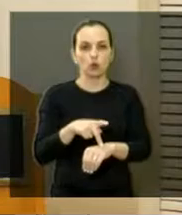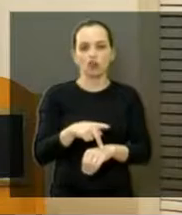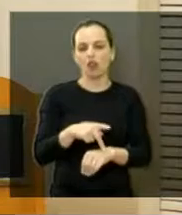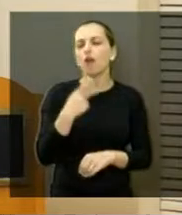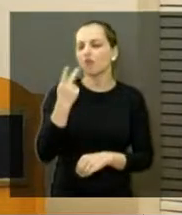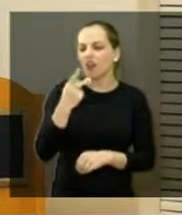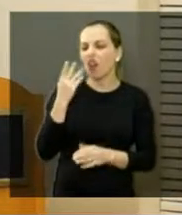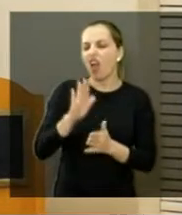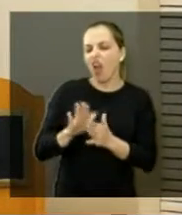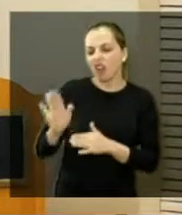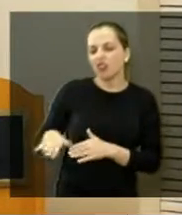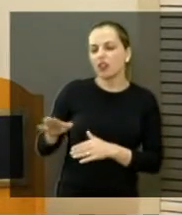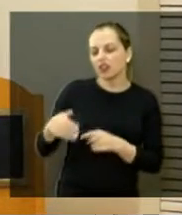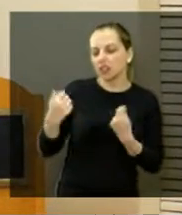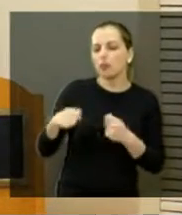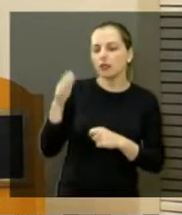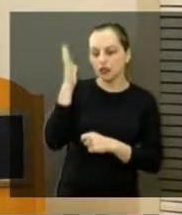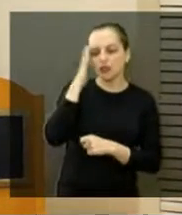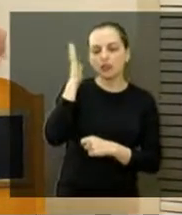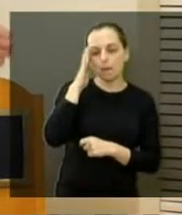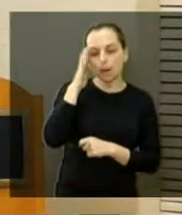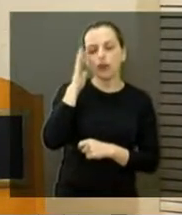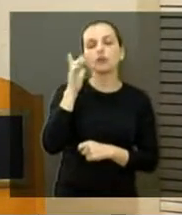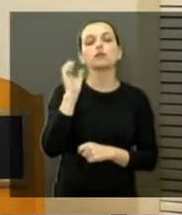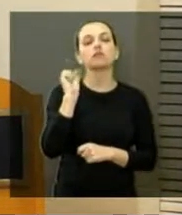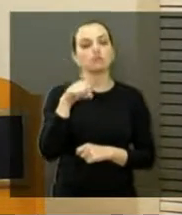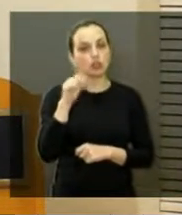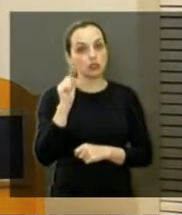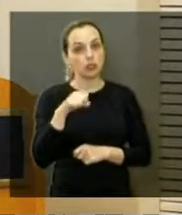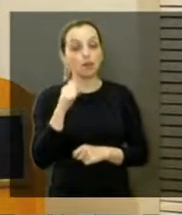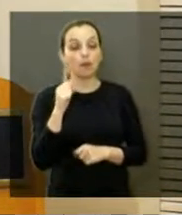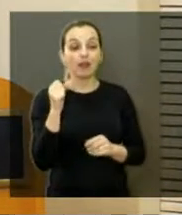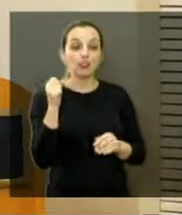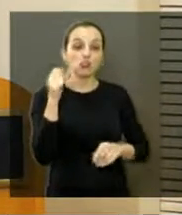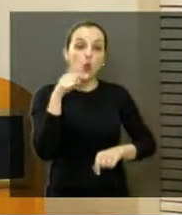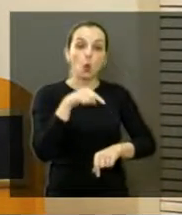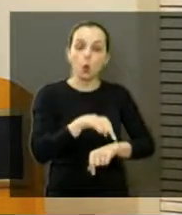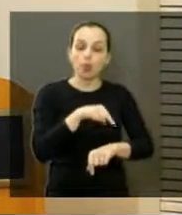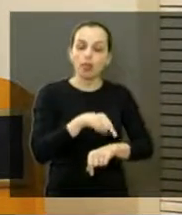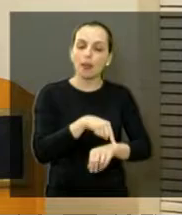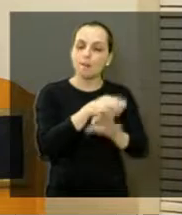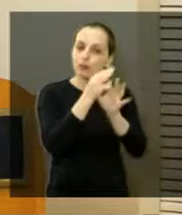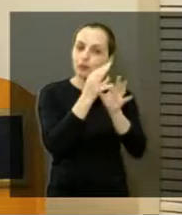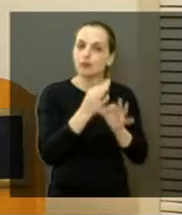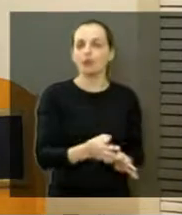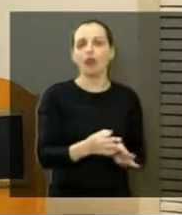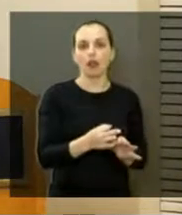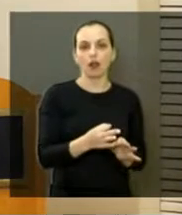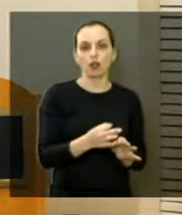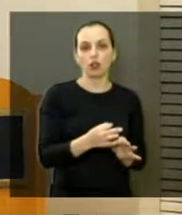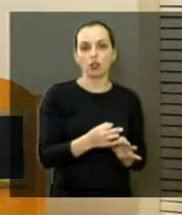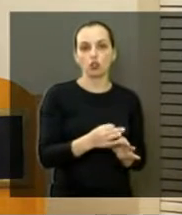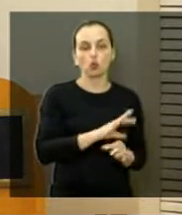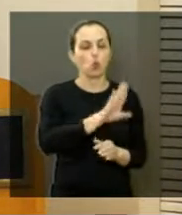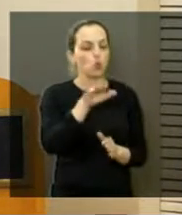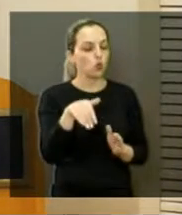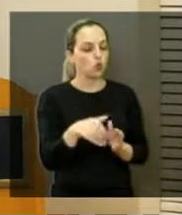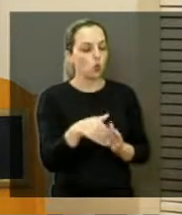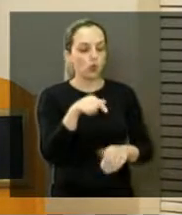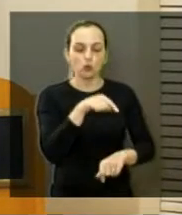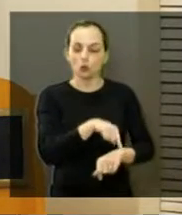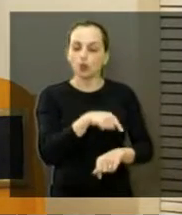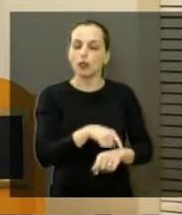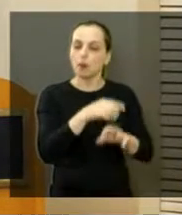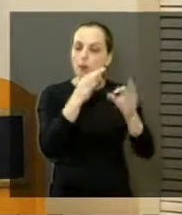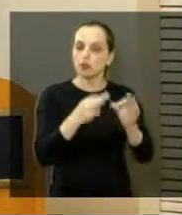têm que ficar sabendo, tem tempo para tudo, né? Tudo tem seu tempo determinado, né? Eclesiastes capítulo 3 na Bíblia está escrito, tudo tem